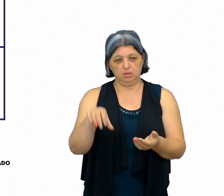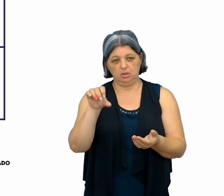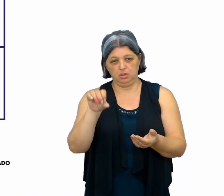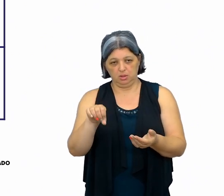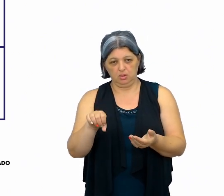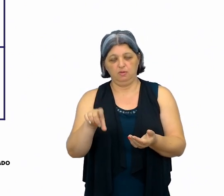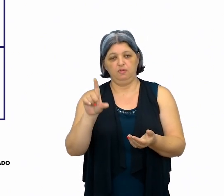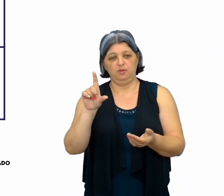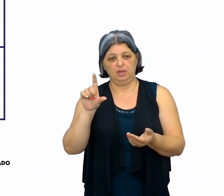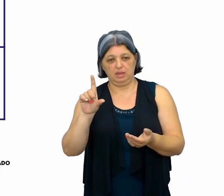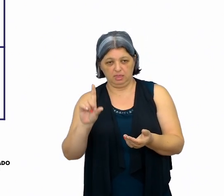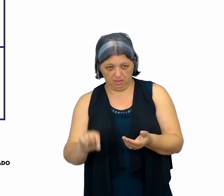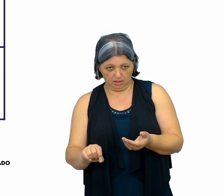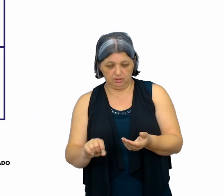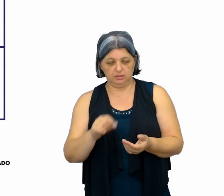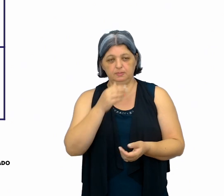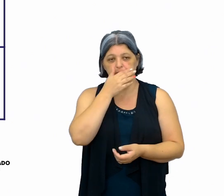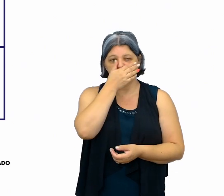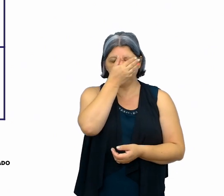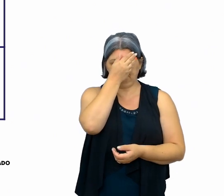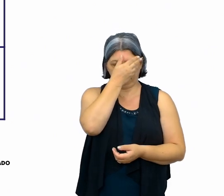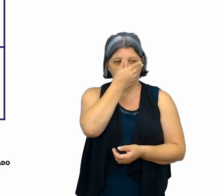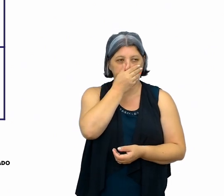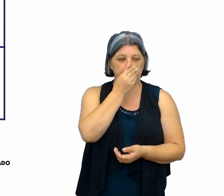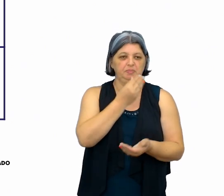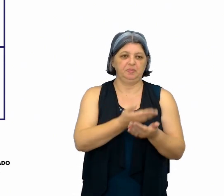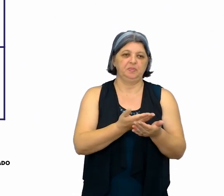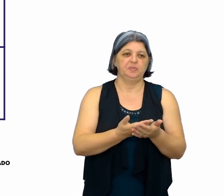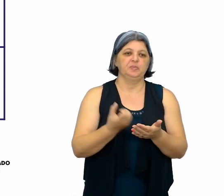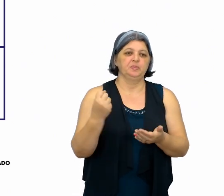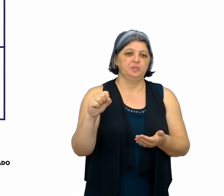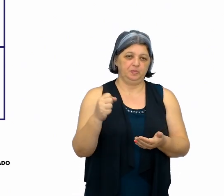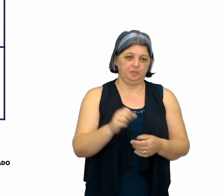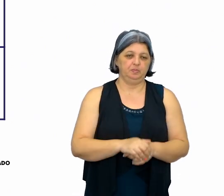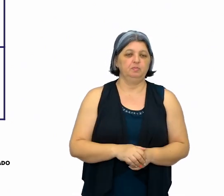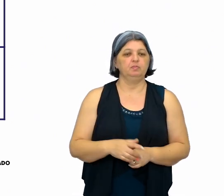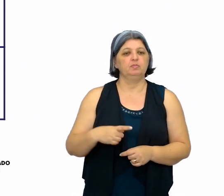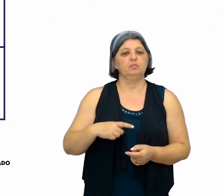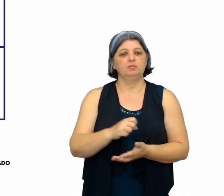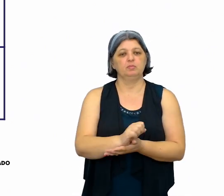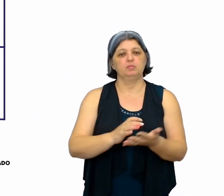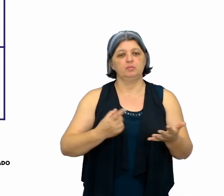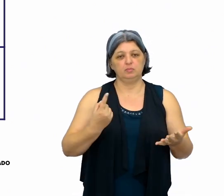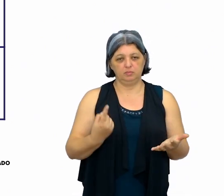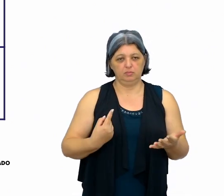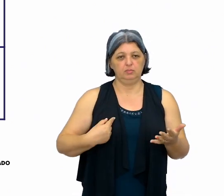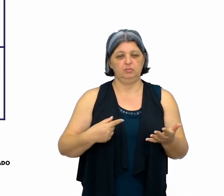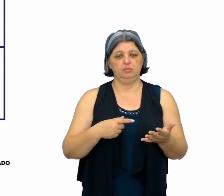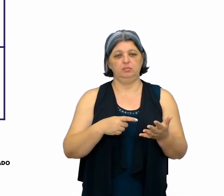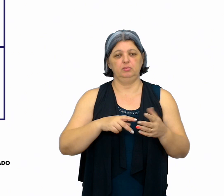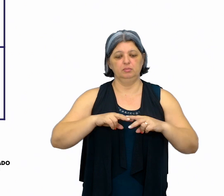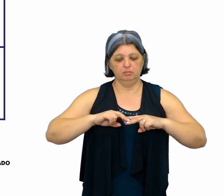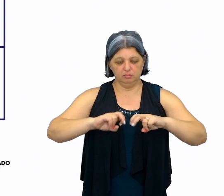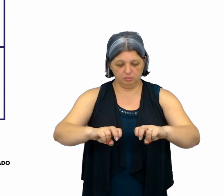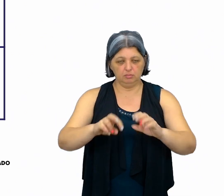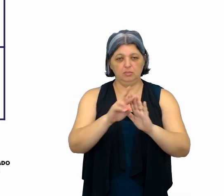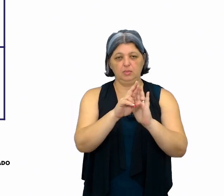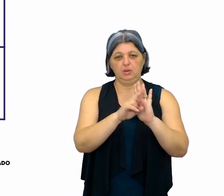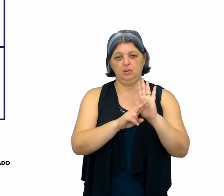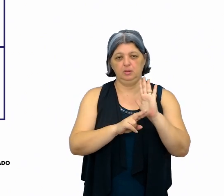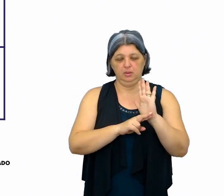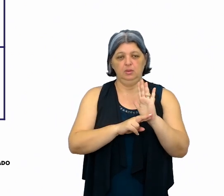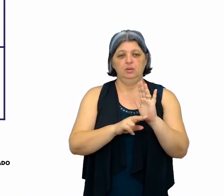aula 10. Na aula 8 nós temos uma atividade que vem explorar escrevendo as regras para o